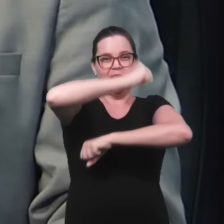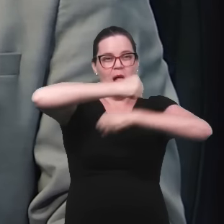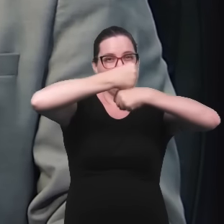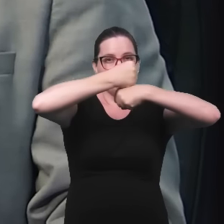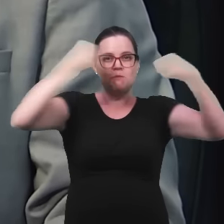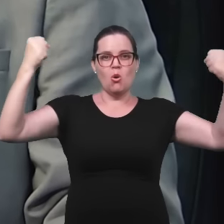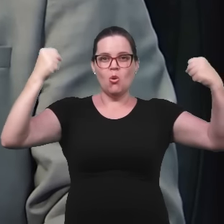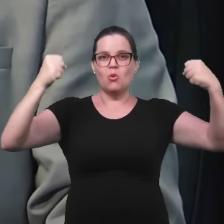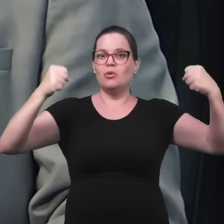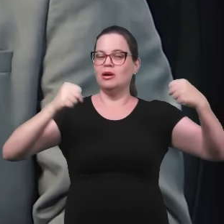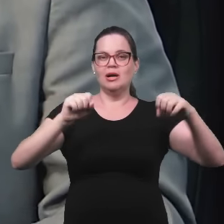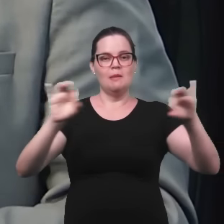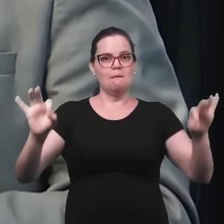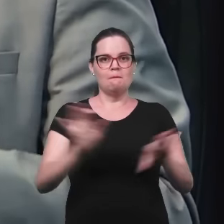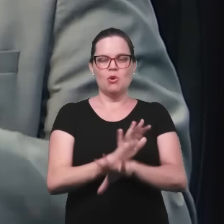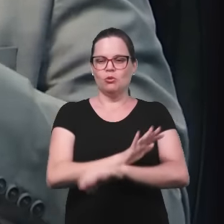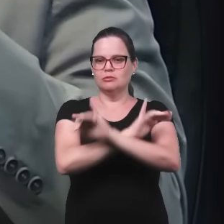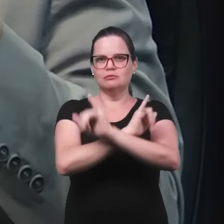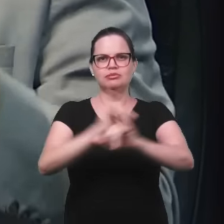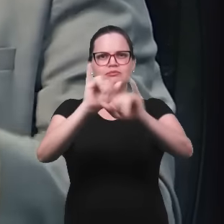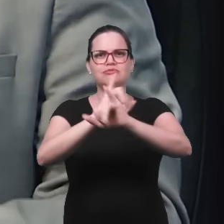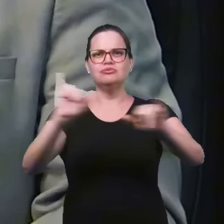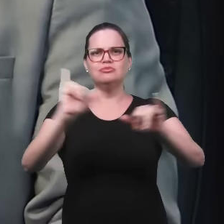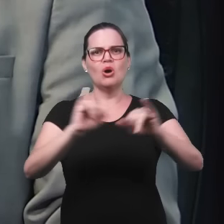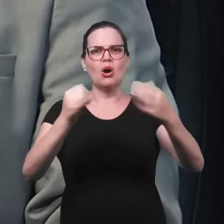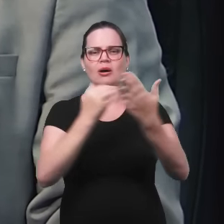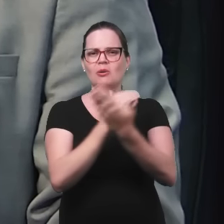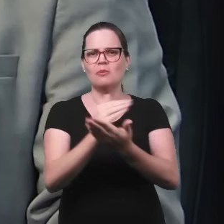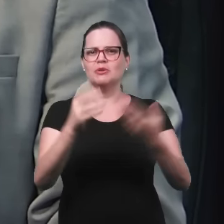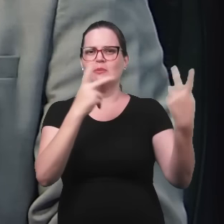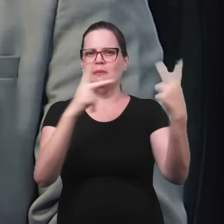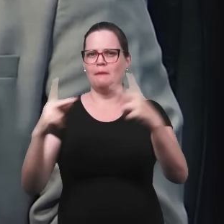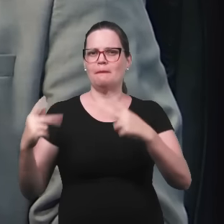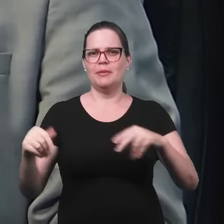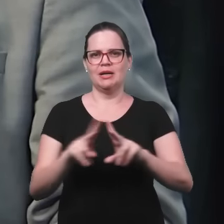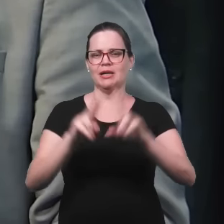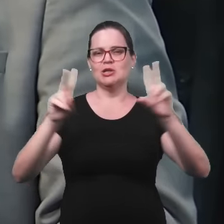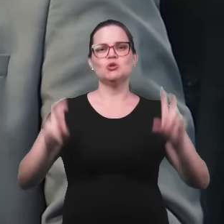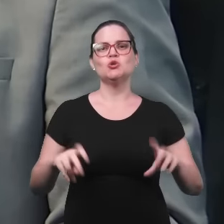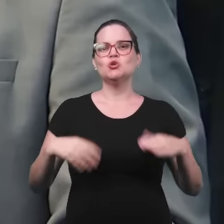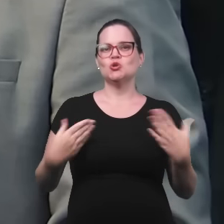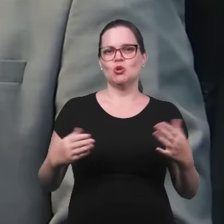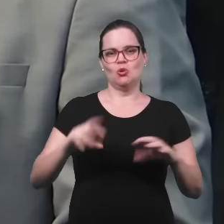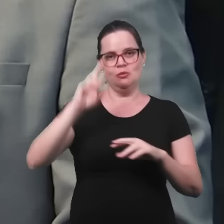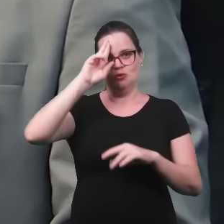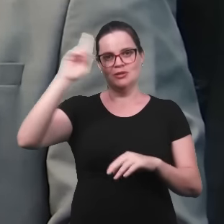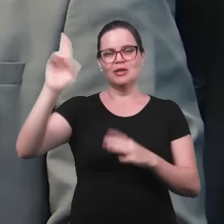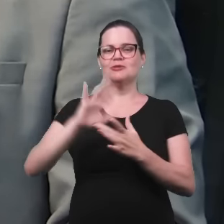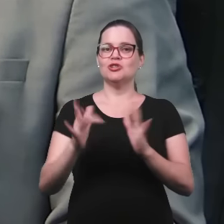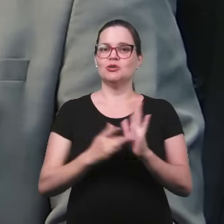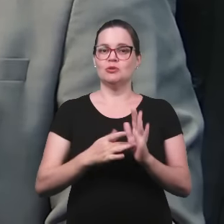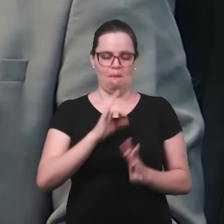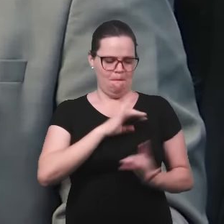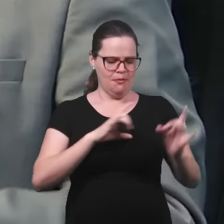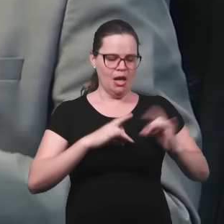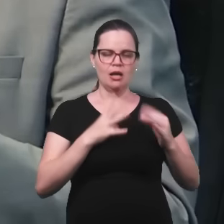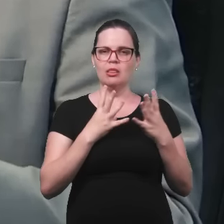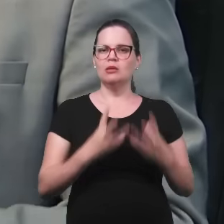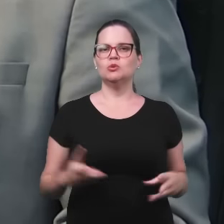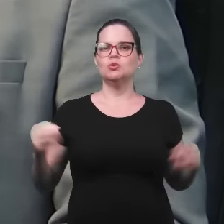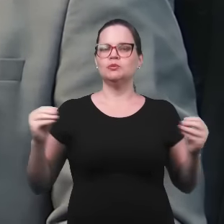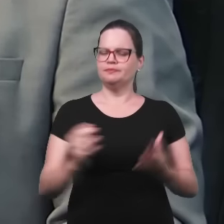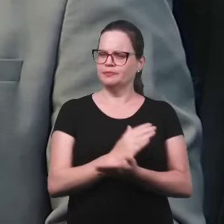para o meio da rua, começaram a falar das maravilhas do reino de Deus. Primeira coisa, perderam o medo. Perderam o medo. Isso. E